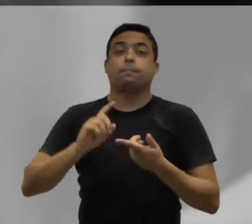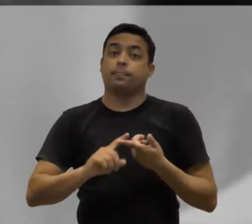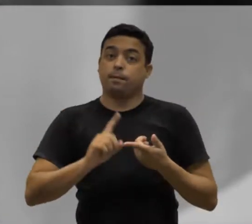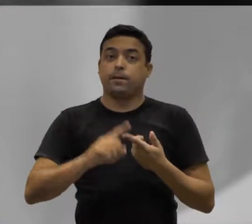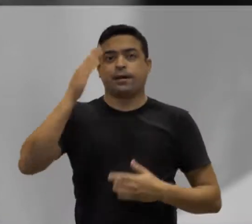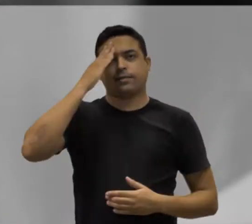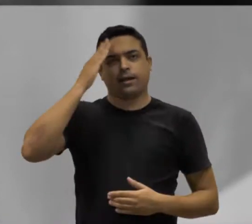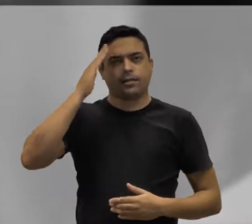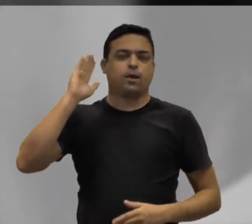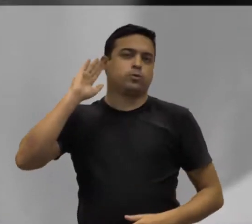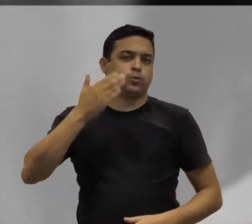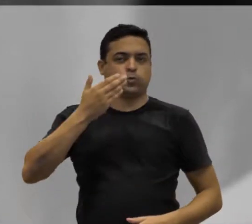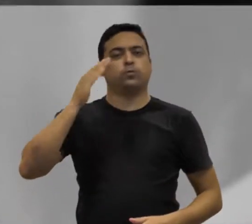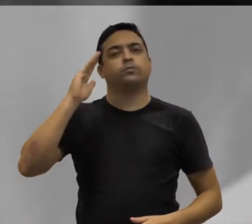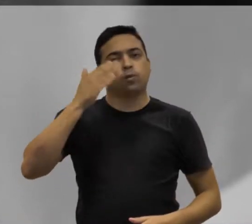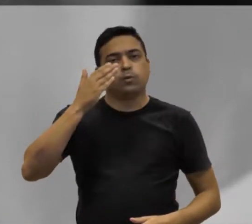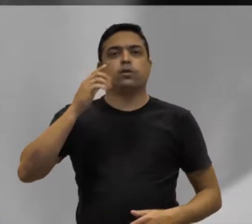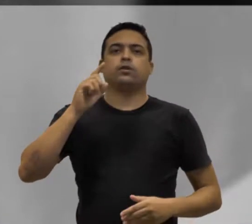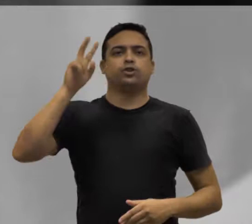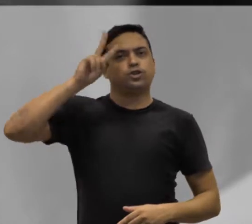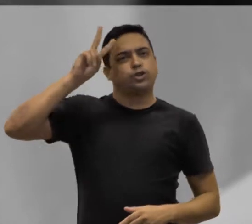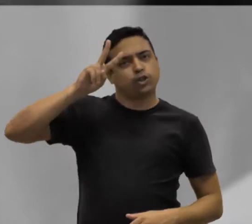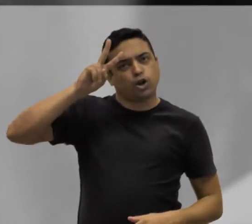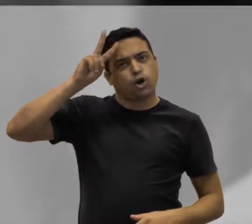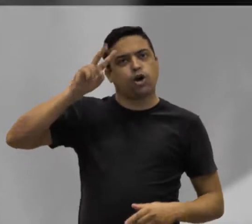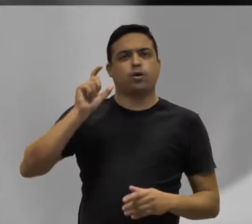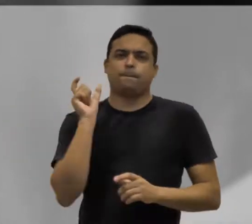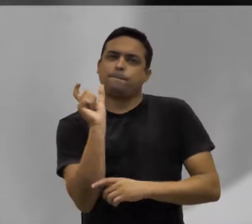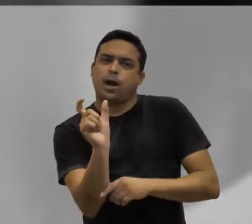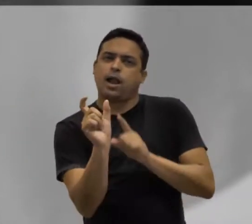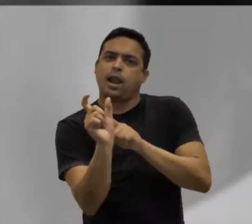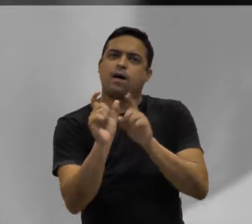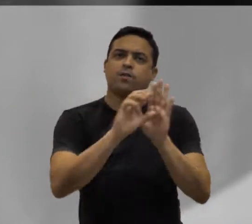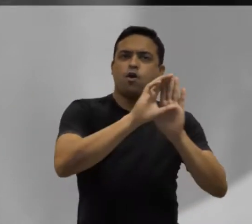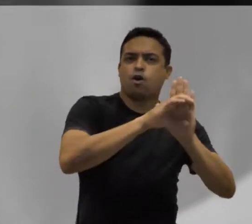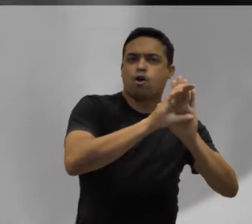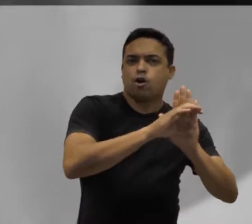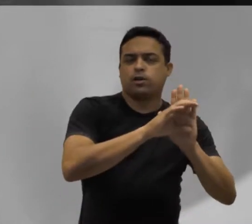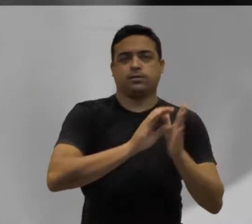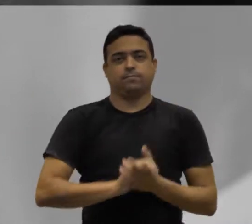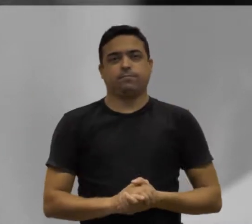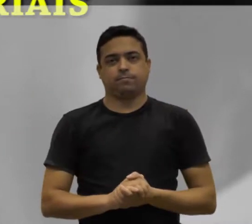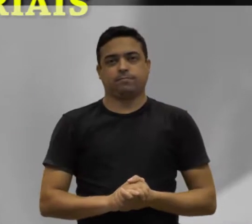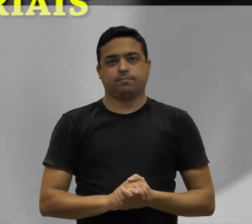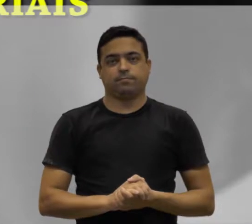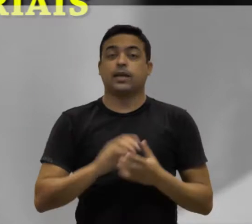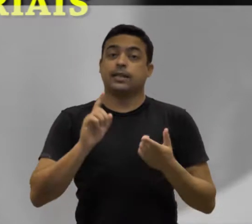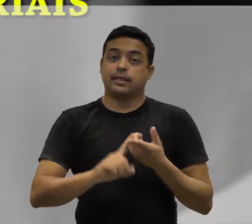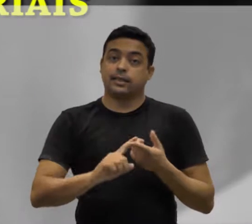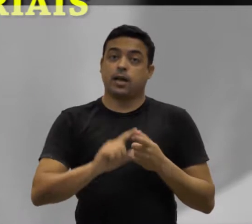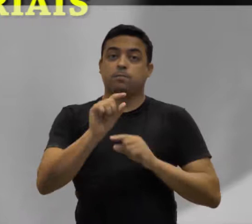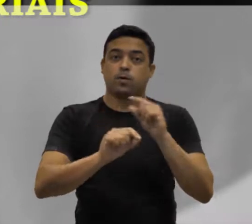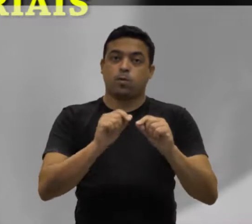Vamos compreender a surdo-cegueira em seus aspectos históricos, etiológicos e conceituais. Estudar